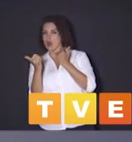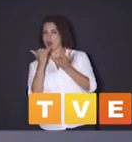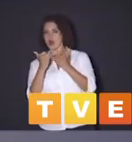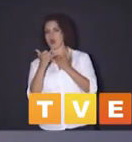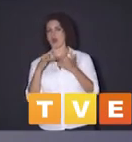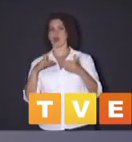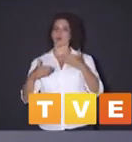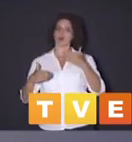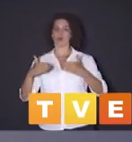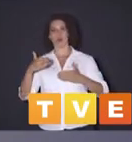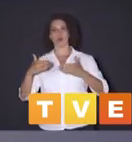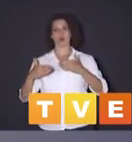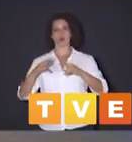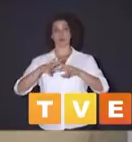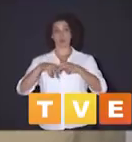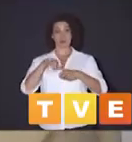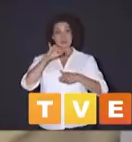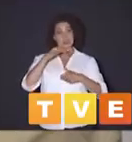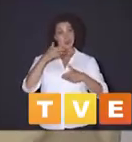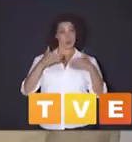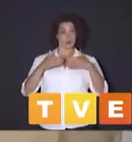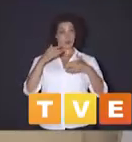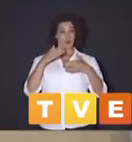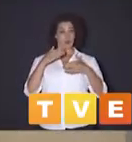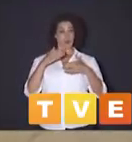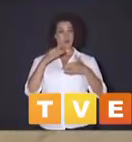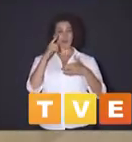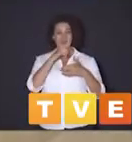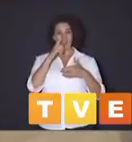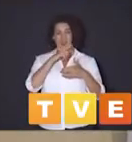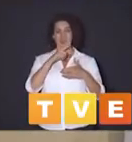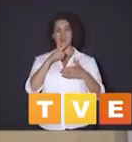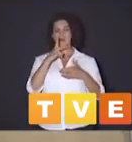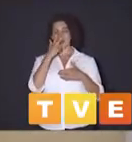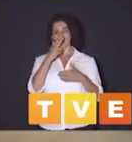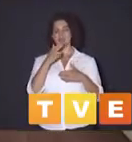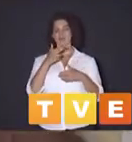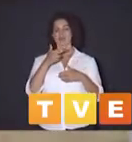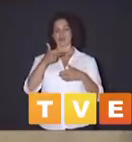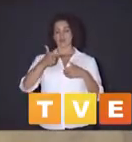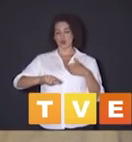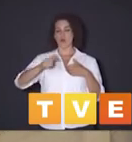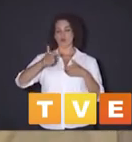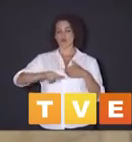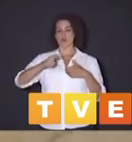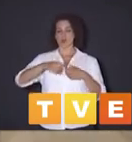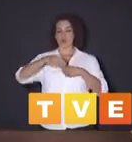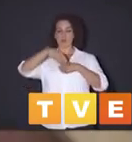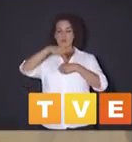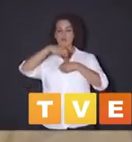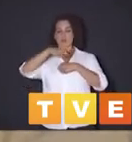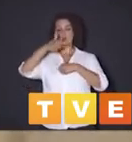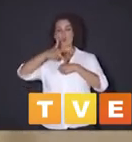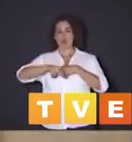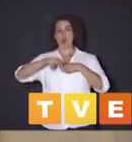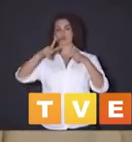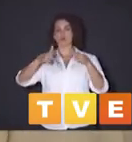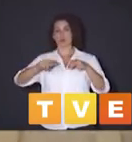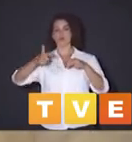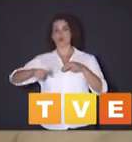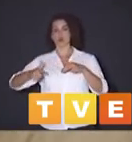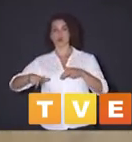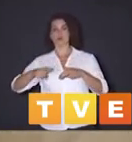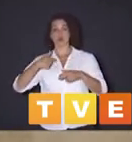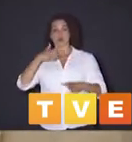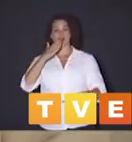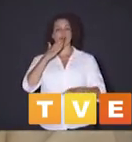se ele não for bem feito ele fica repetindo mensagem então o facebook o youtube o twitter dizem que conseguem descobrir